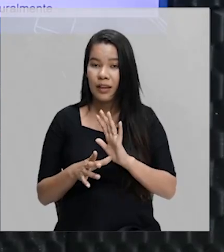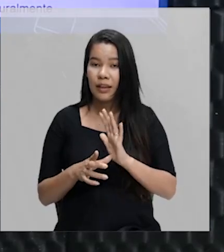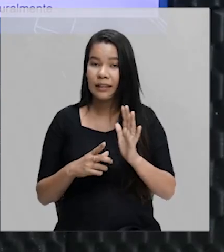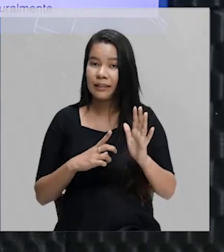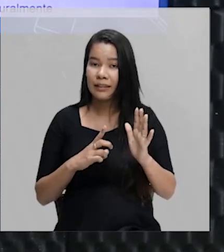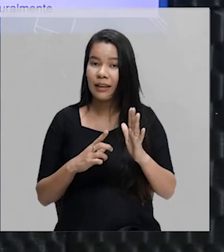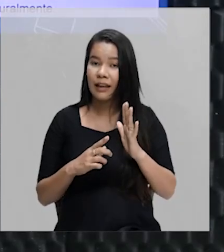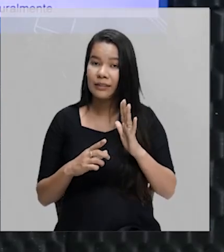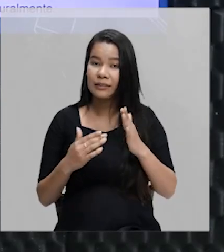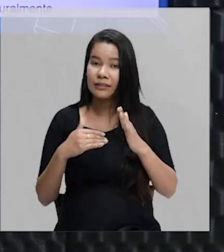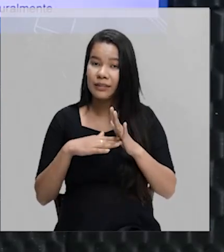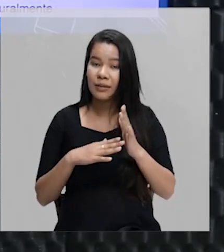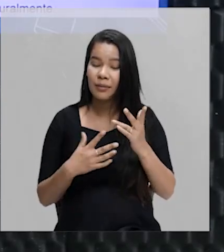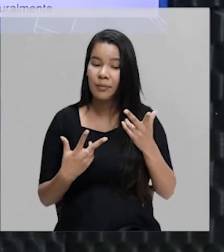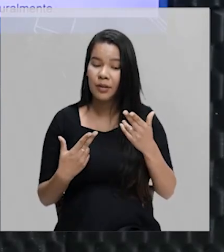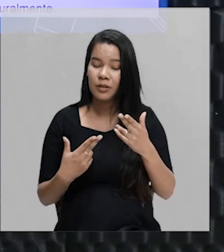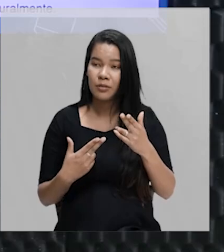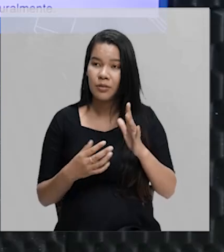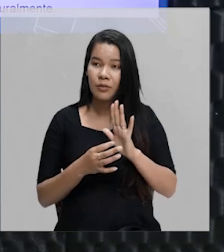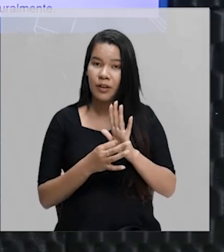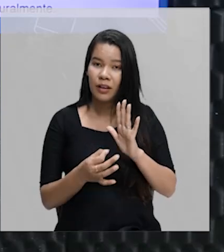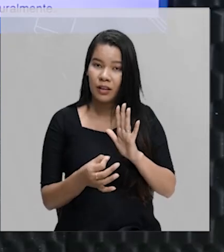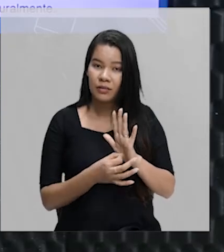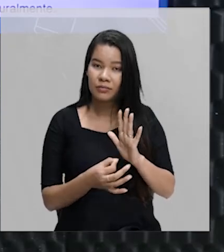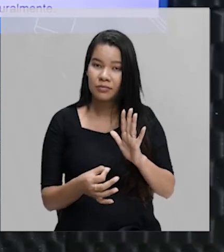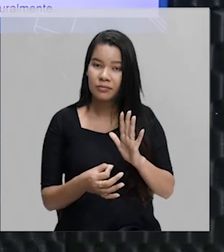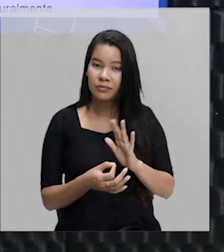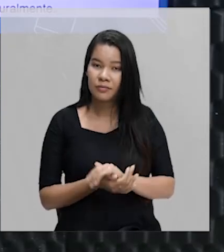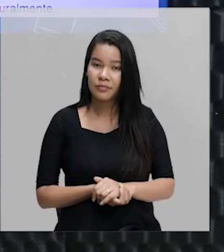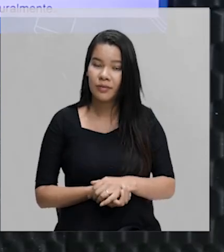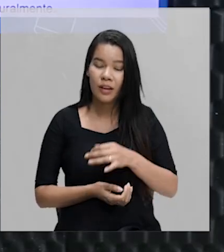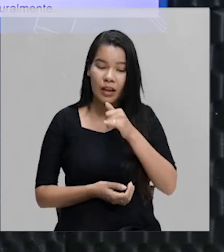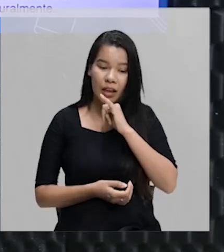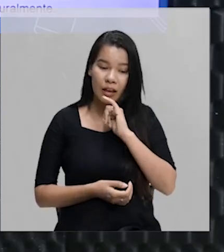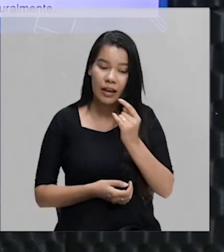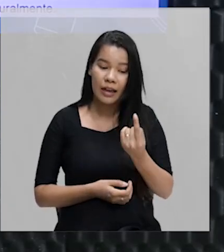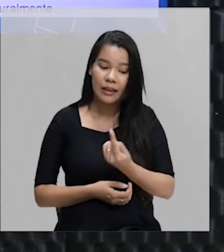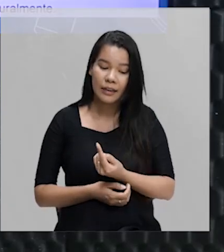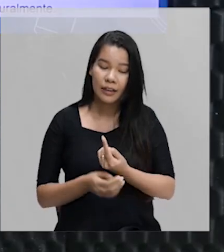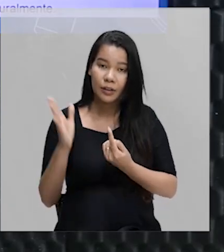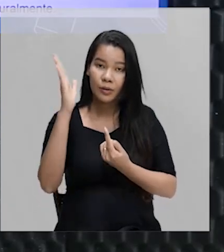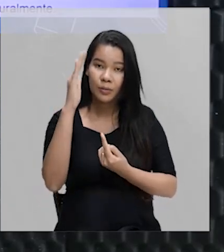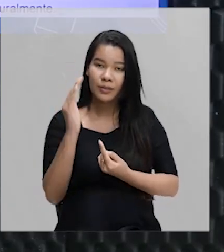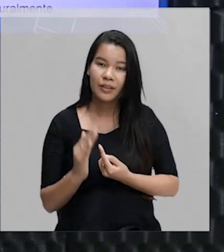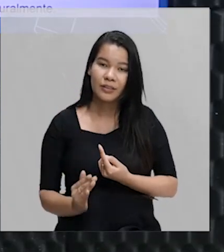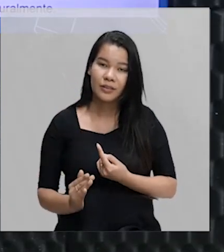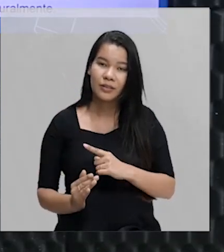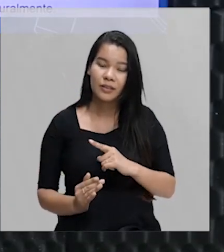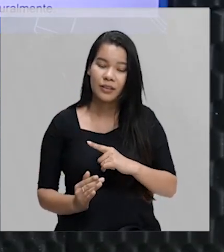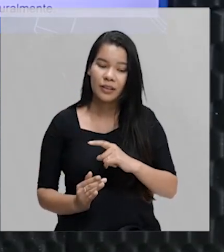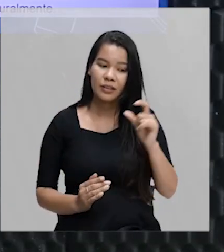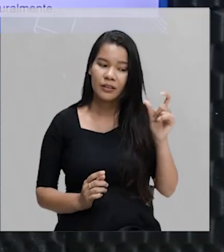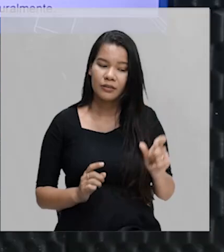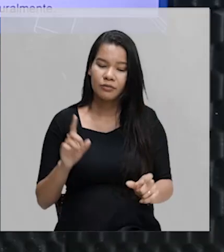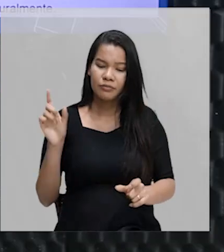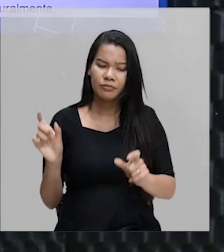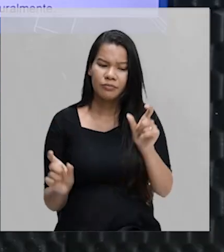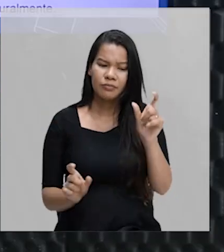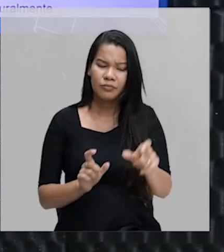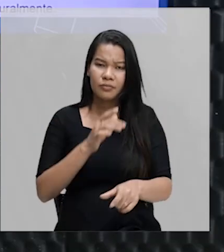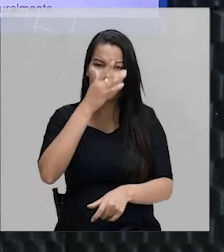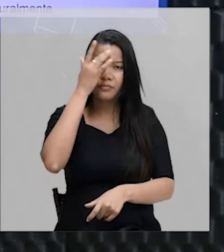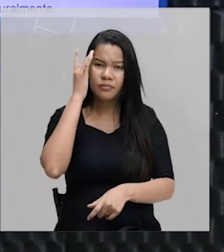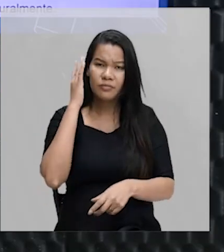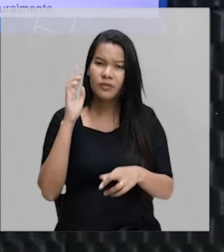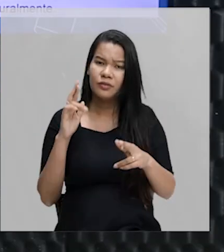você, até mesmo na raça humana. Você sabe que o Brasil, ele tem indivíduos de várias nações. Tem